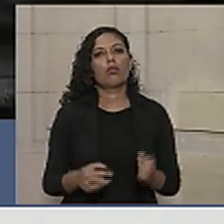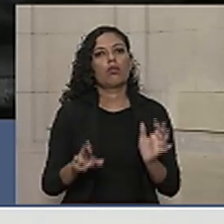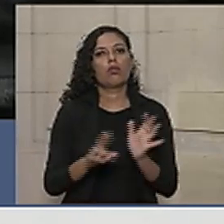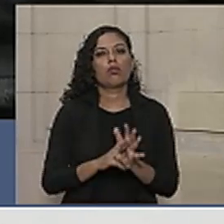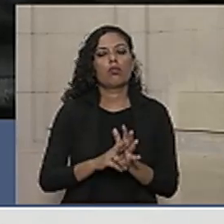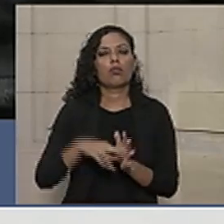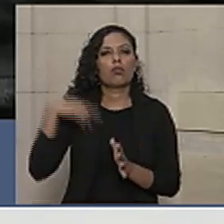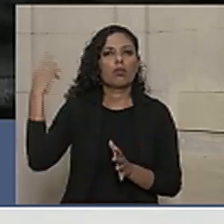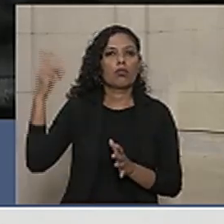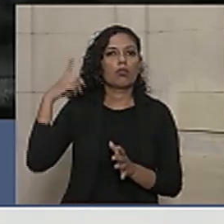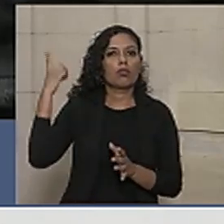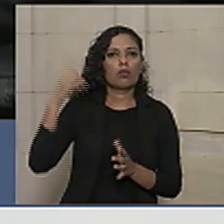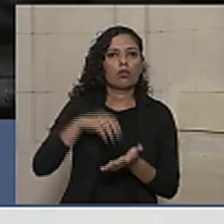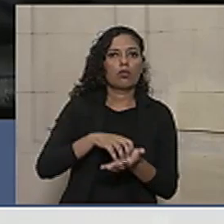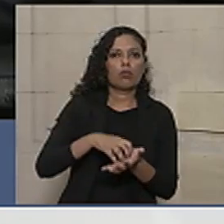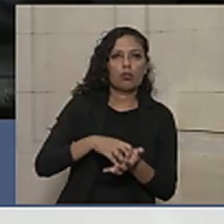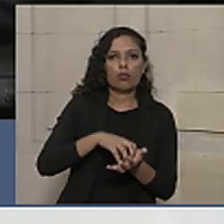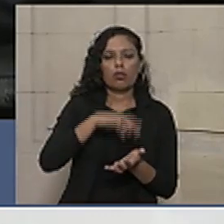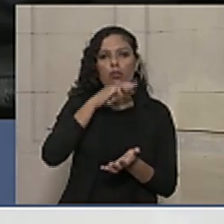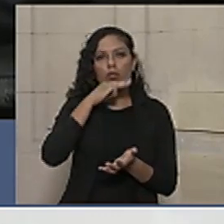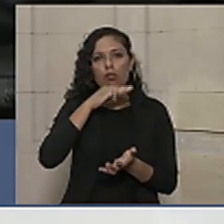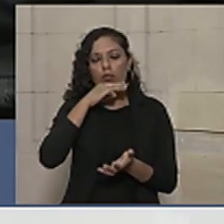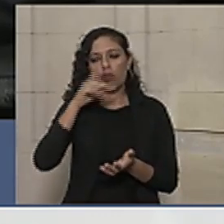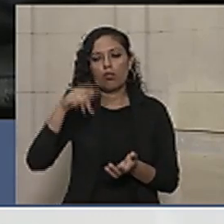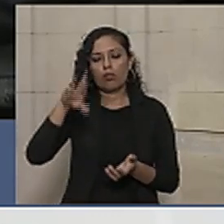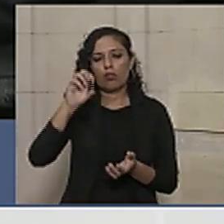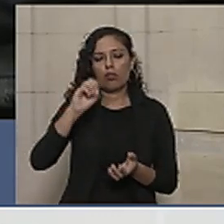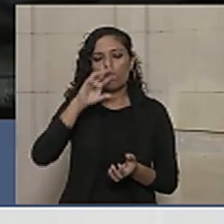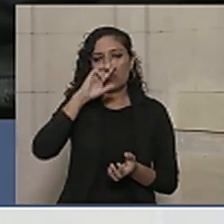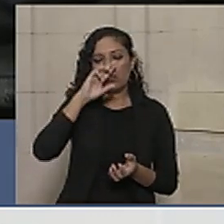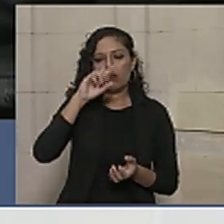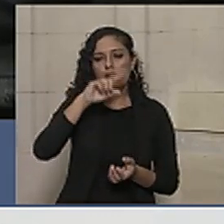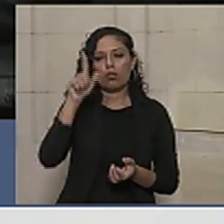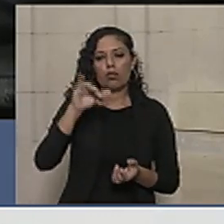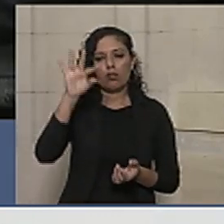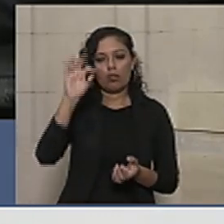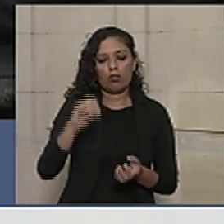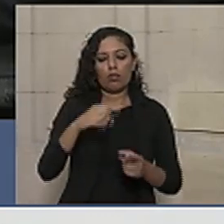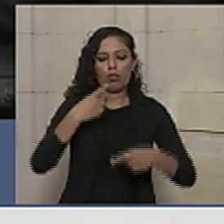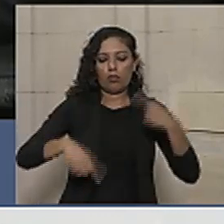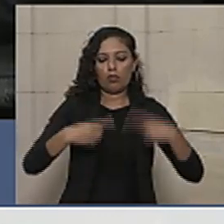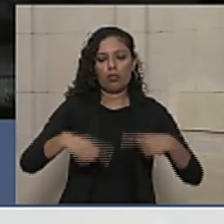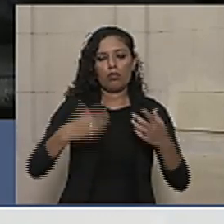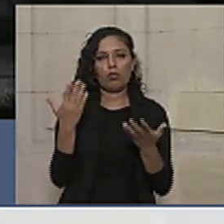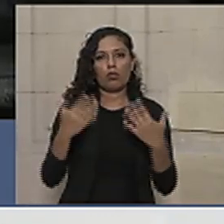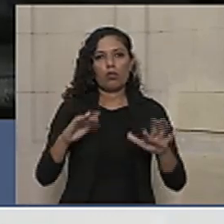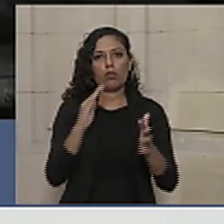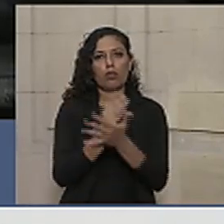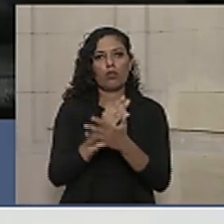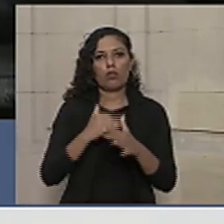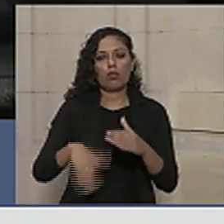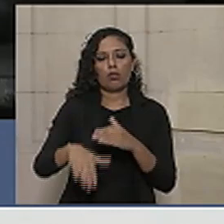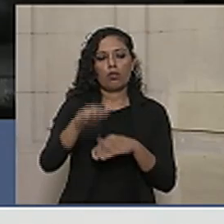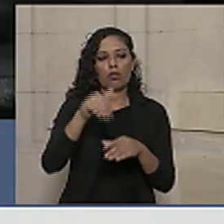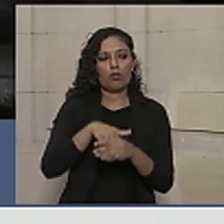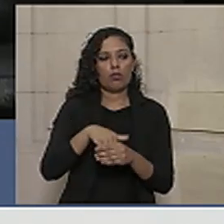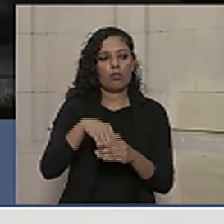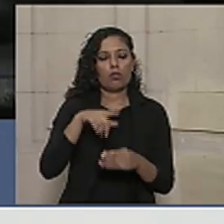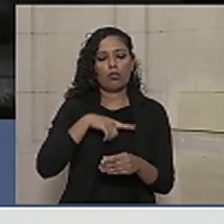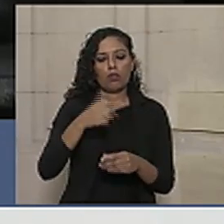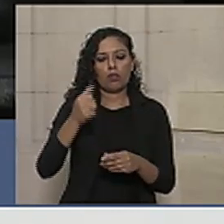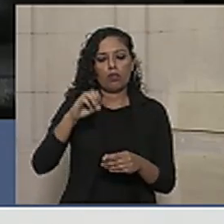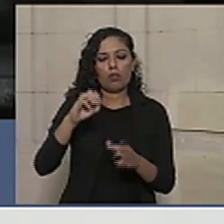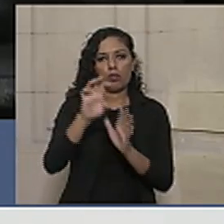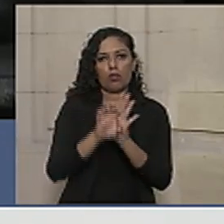Relatores, deputados Geraldo Pudim, Esquilo da Mangueira, Paulo Ramos e Dica. Em discussão, não havendo que queira discutir, encerrada a discussão, a presente proposta recebeu 10